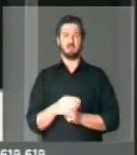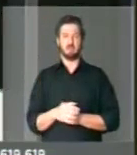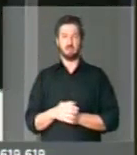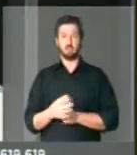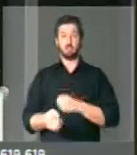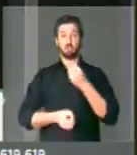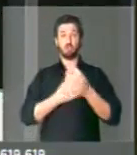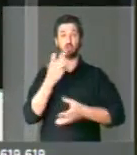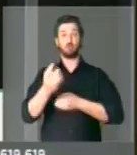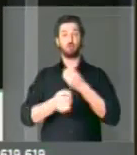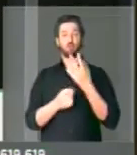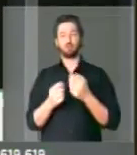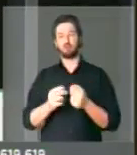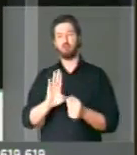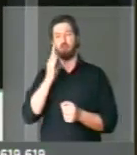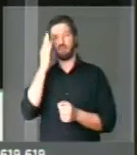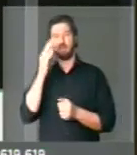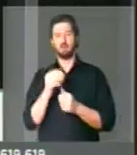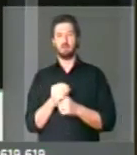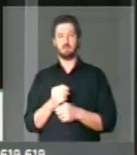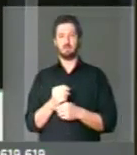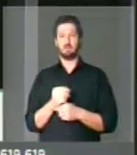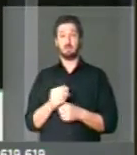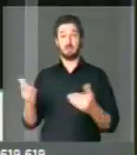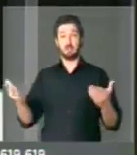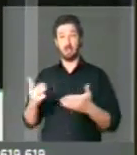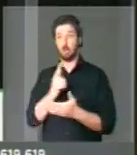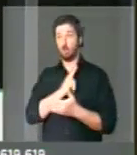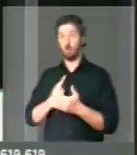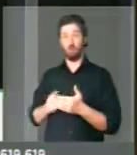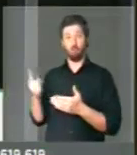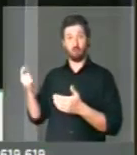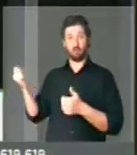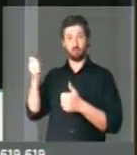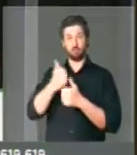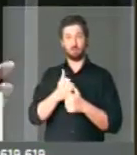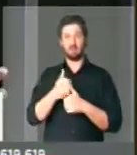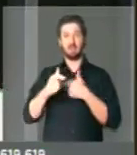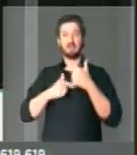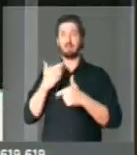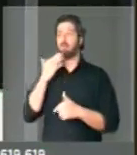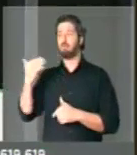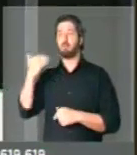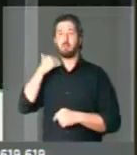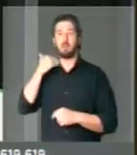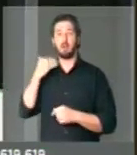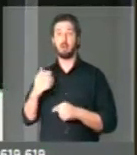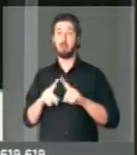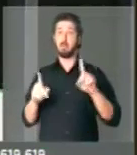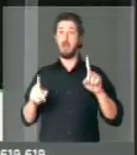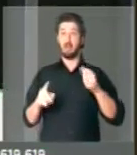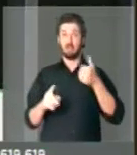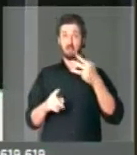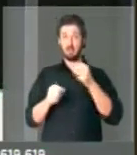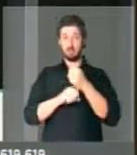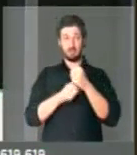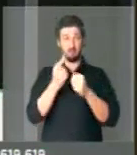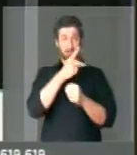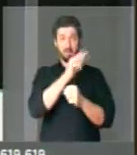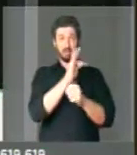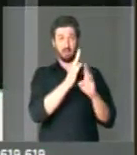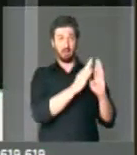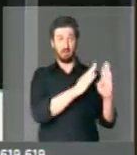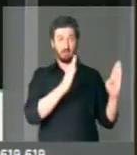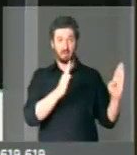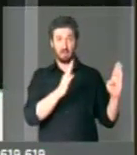O discurso demagógico de que o atual governo trabalha para banqueiros, quando, nos seus 13 anos,